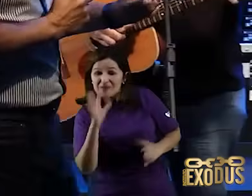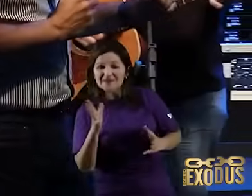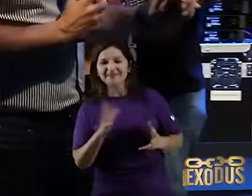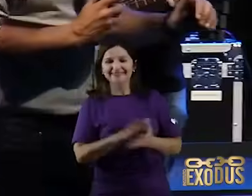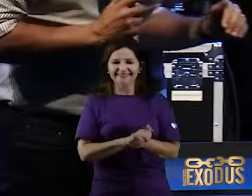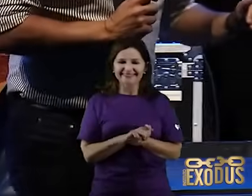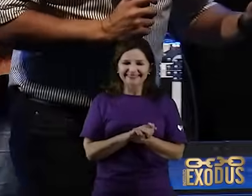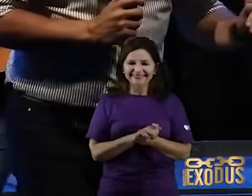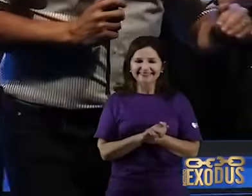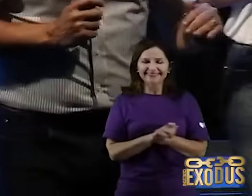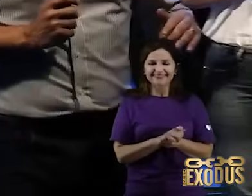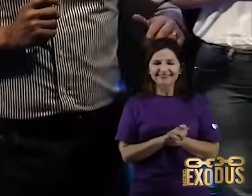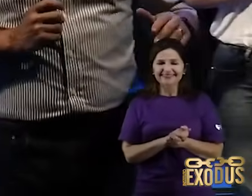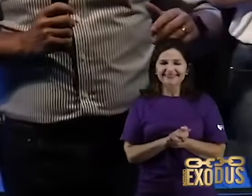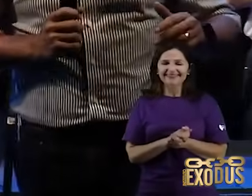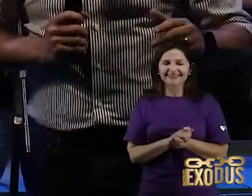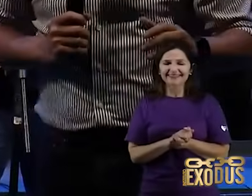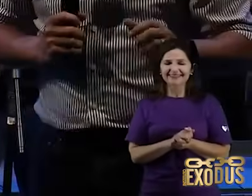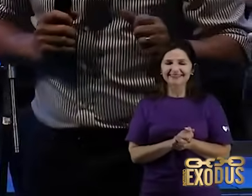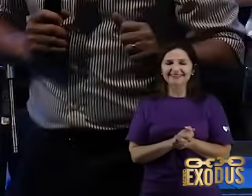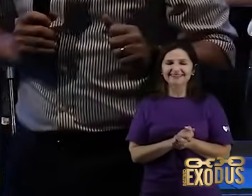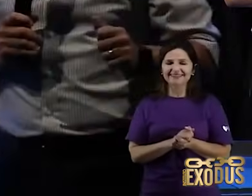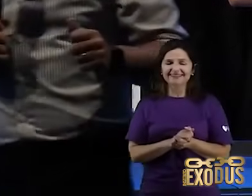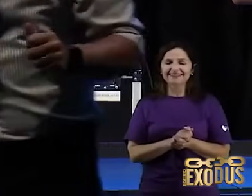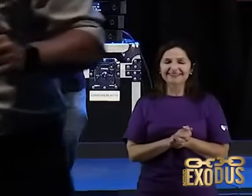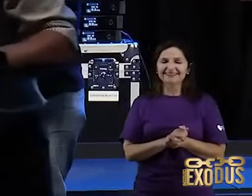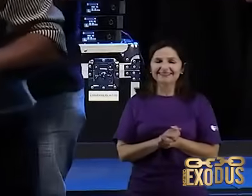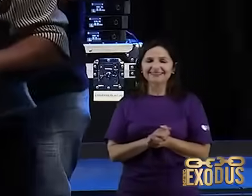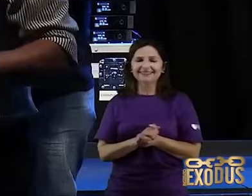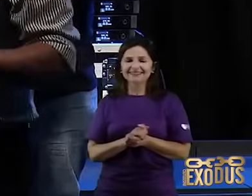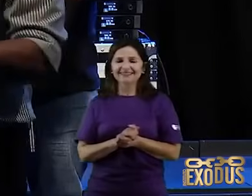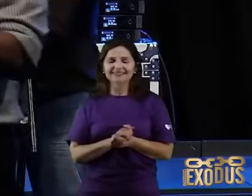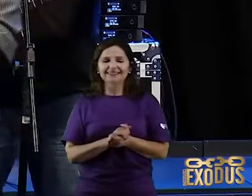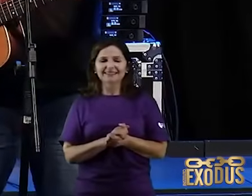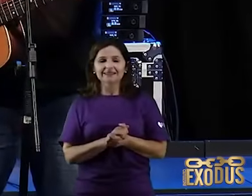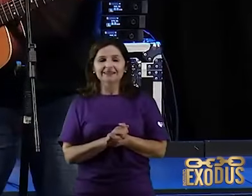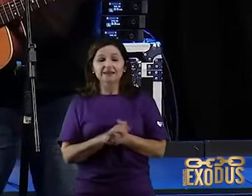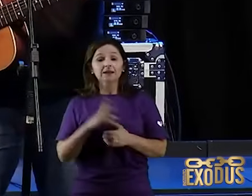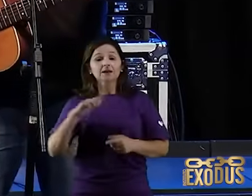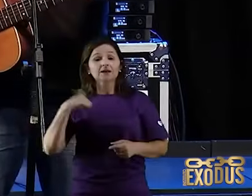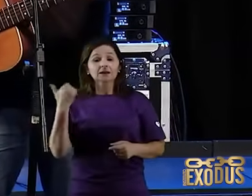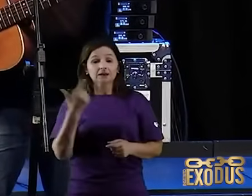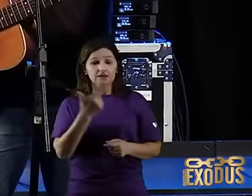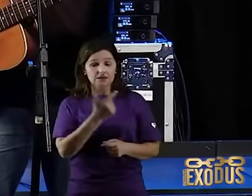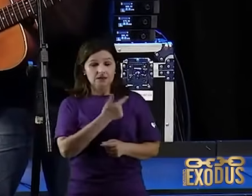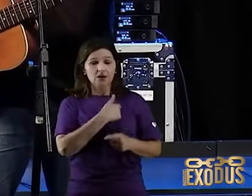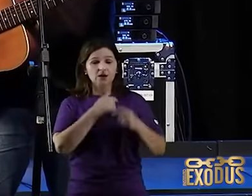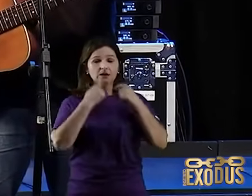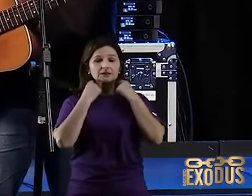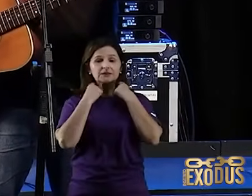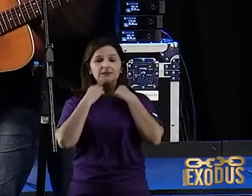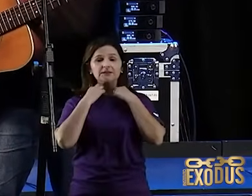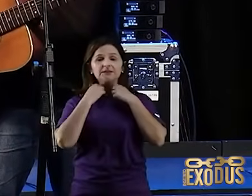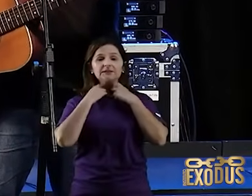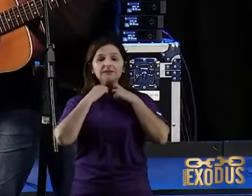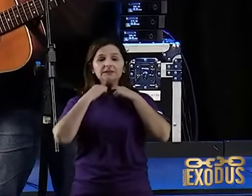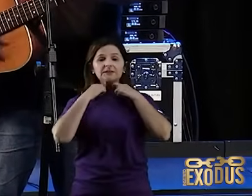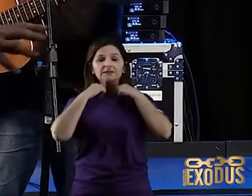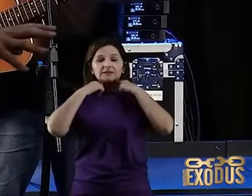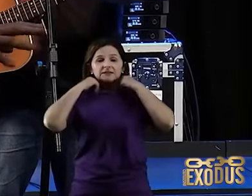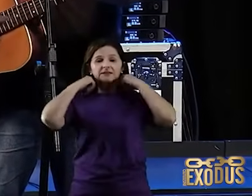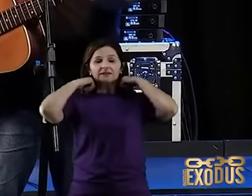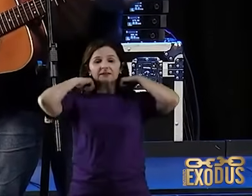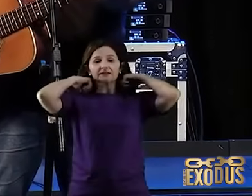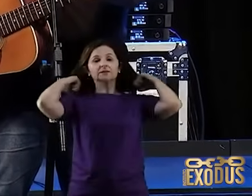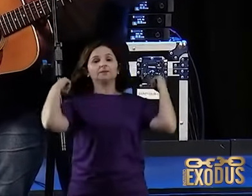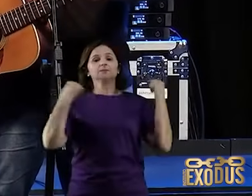gente nós que viemos A Comunidade Cristã Evangélica brasileira você pega assim